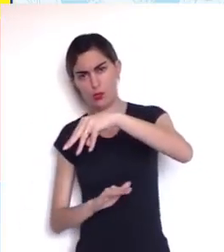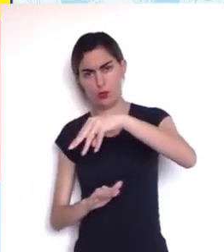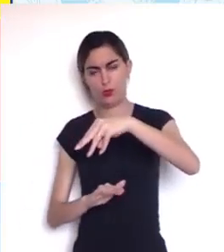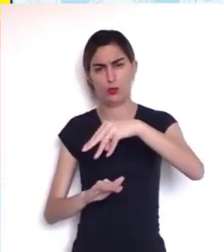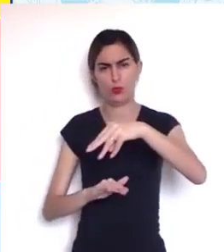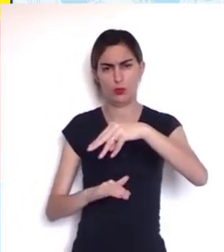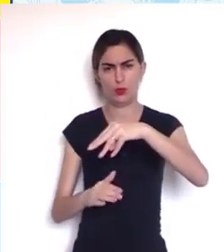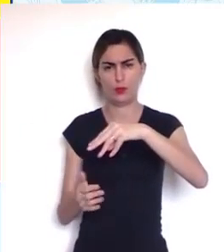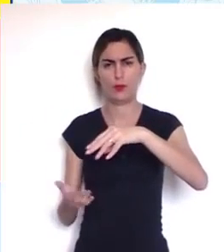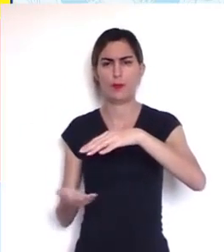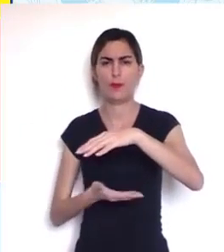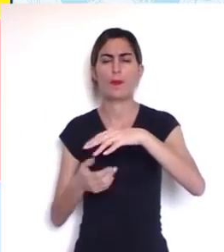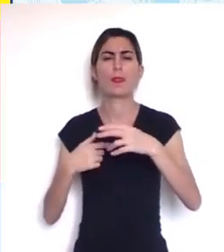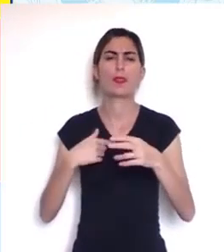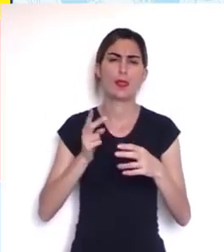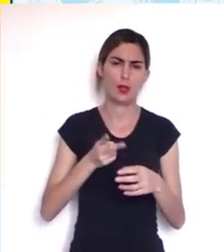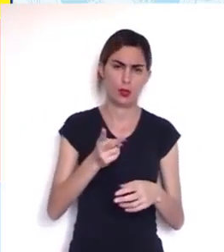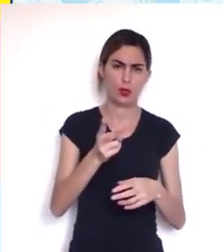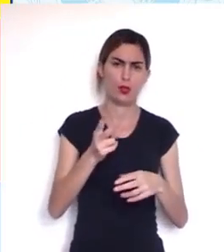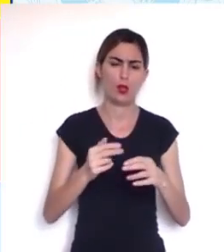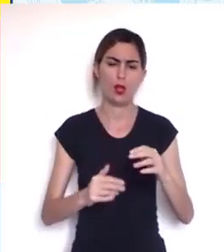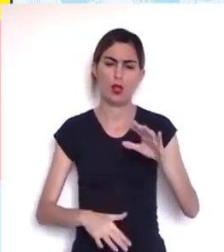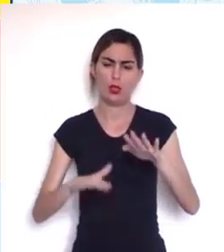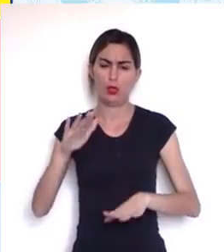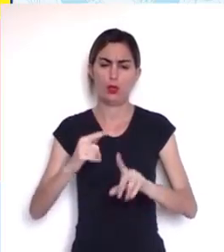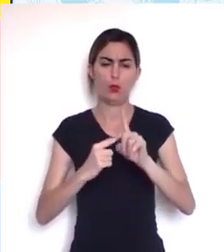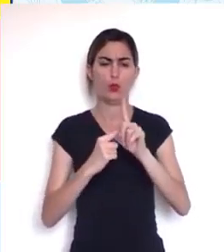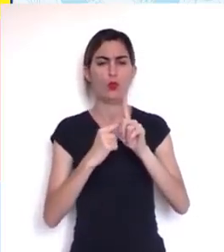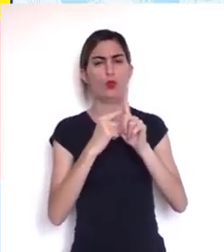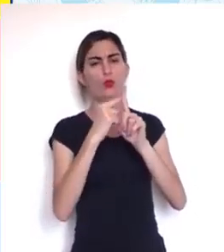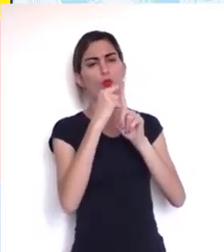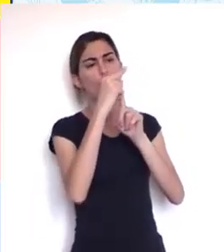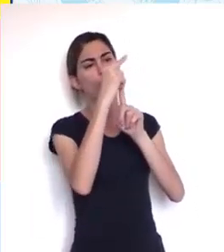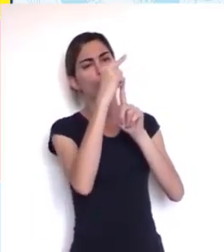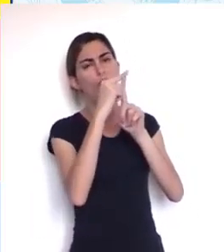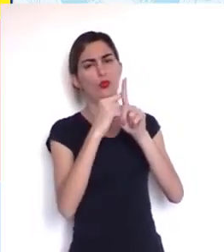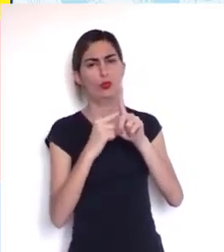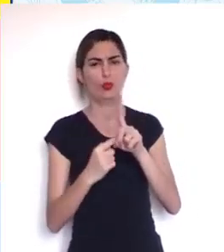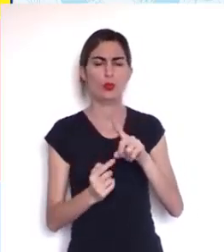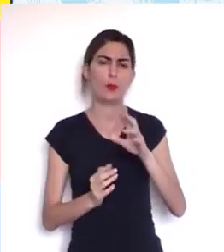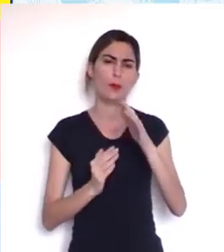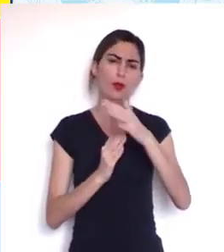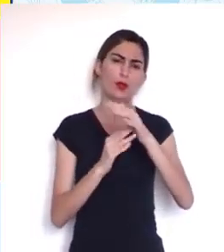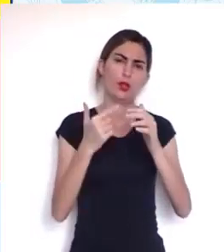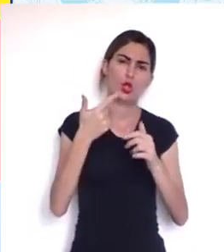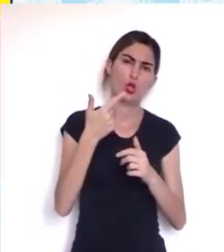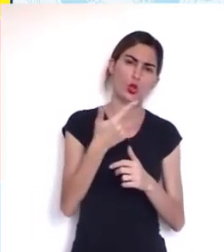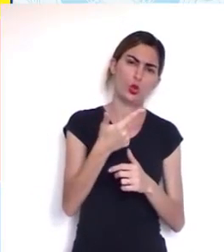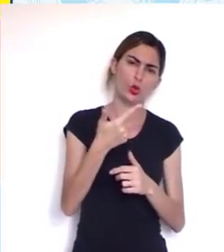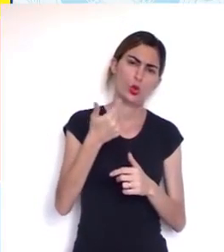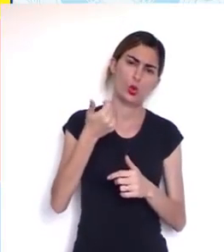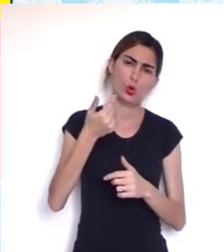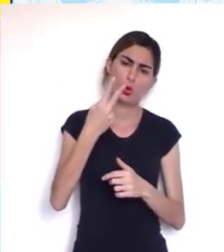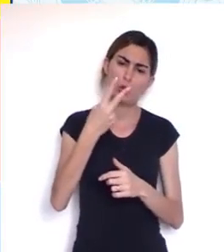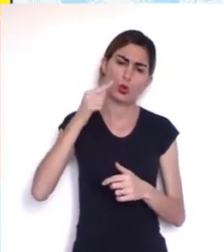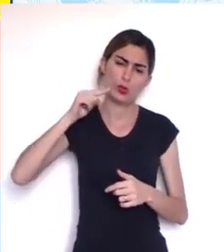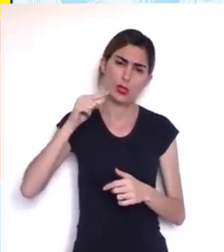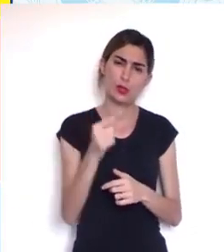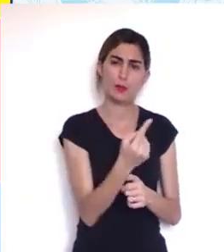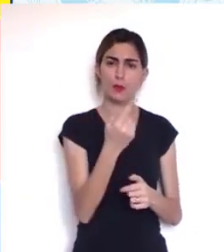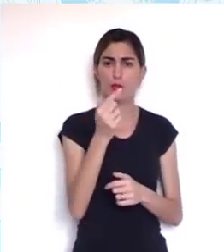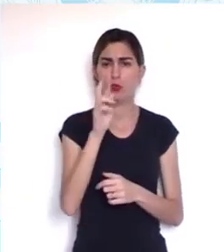manto inferior, permanecem em elevadas temperaturas e pode atingir até 2.000